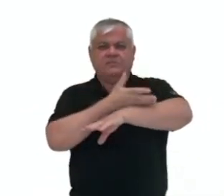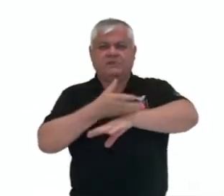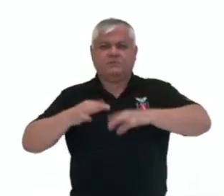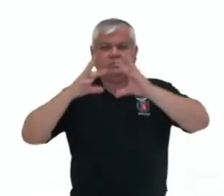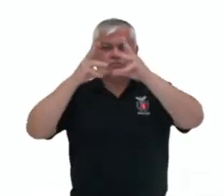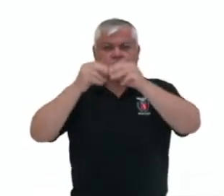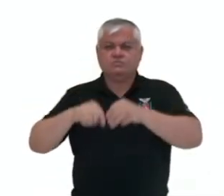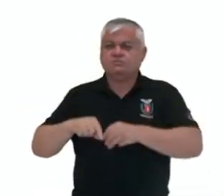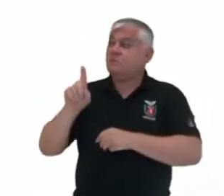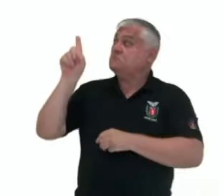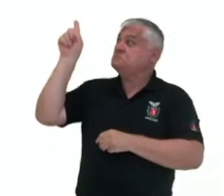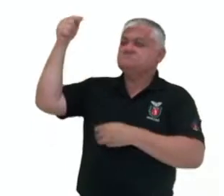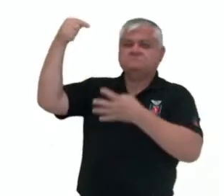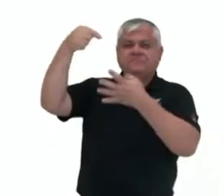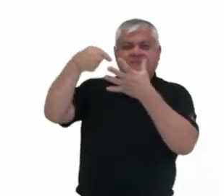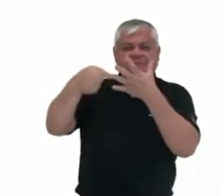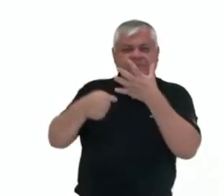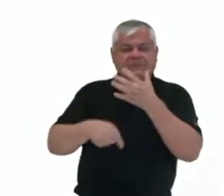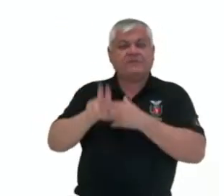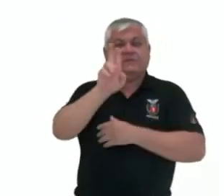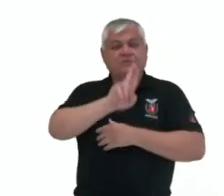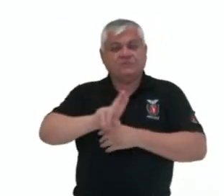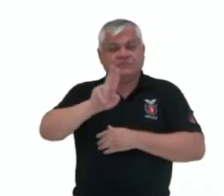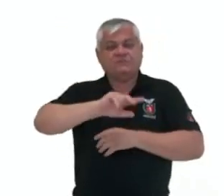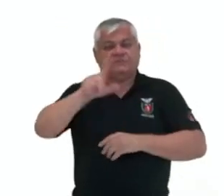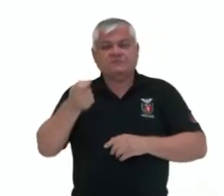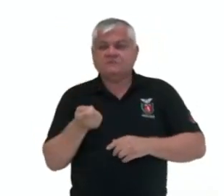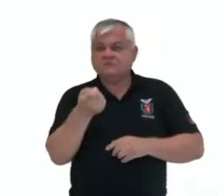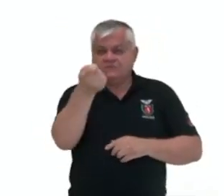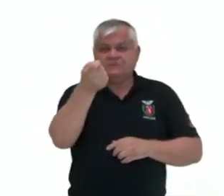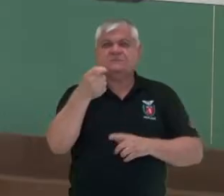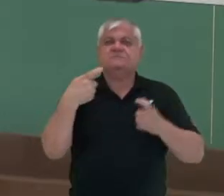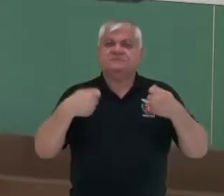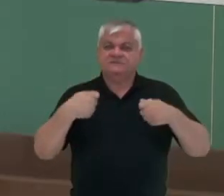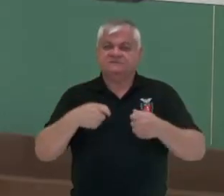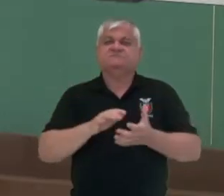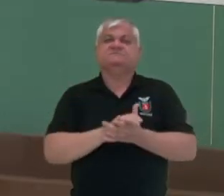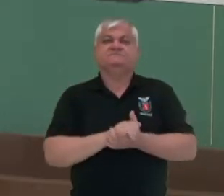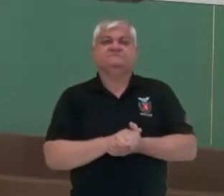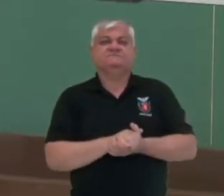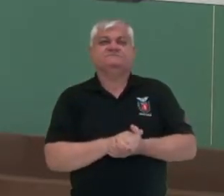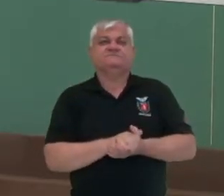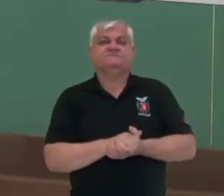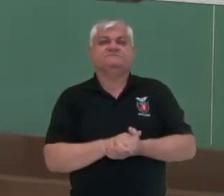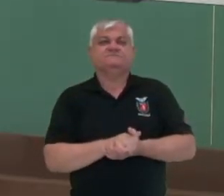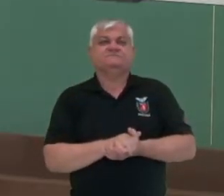é utilizado para lutar a esgrima, né? Para duelar lá.